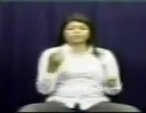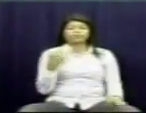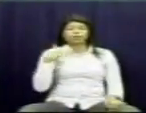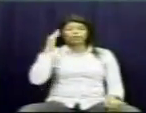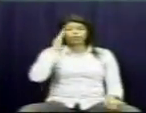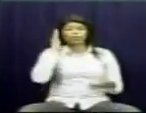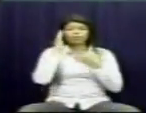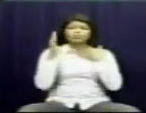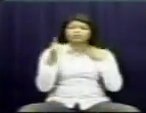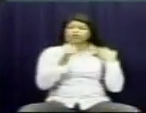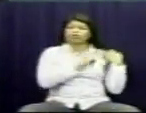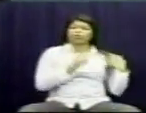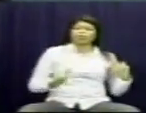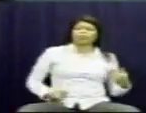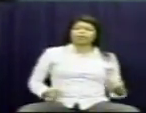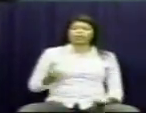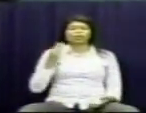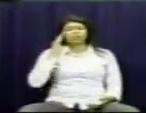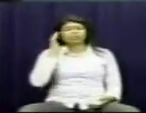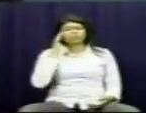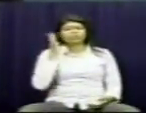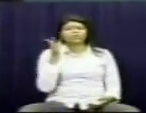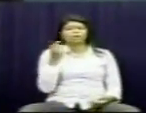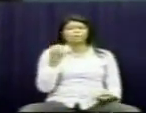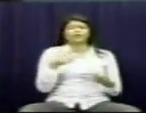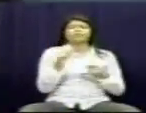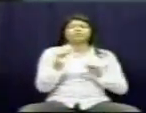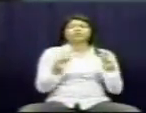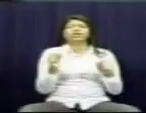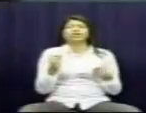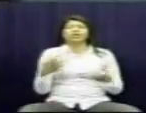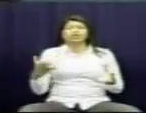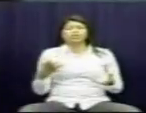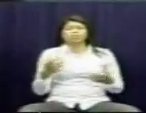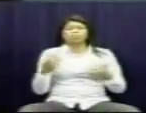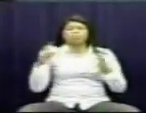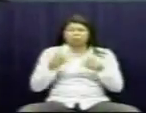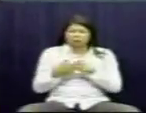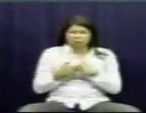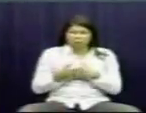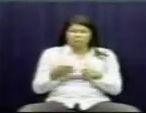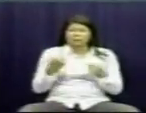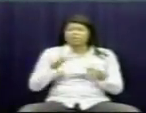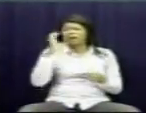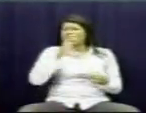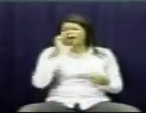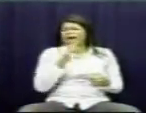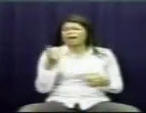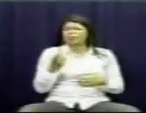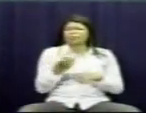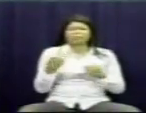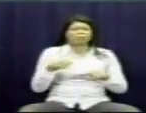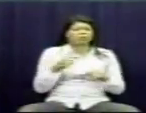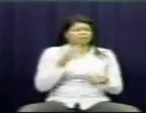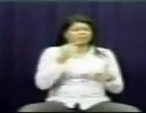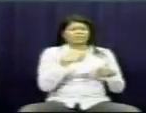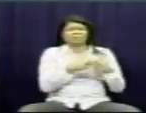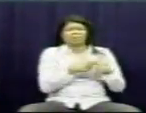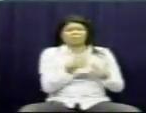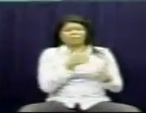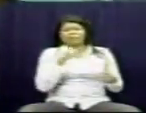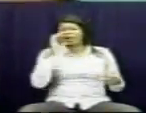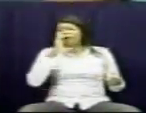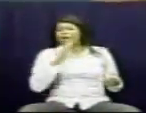a tendência dos governos é sempre encontrar a solução mais rápida, mais simplista e muitas vezes